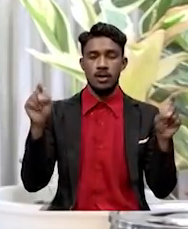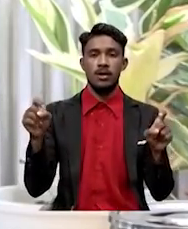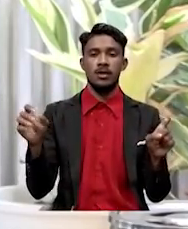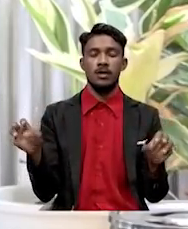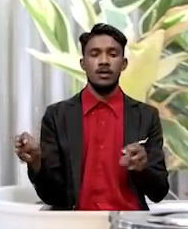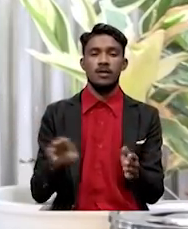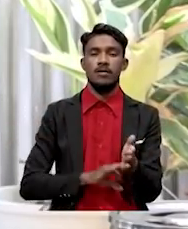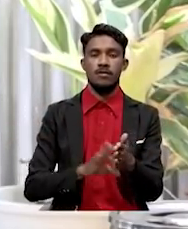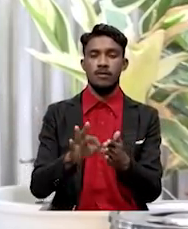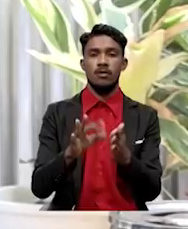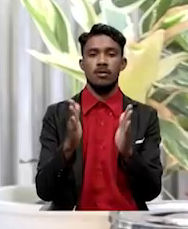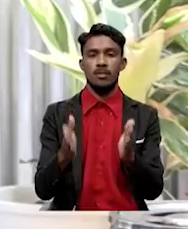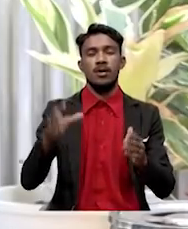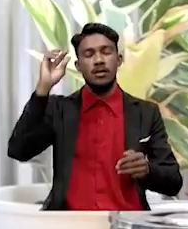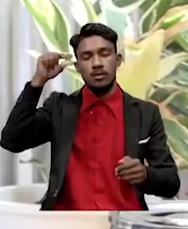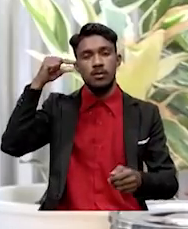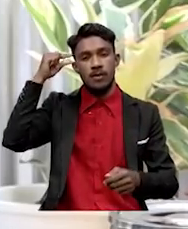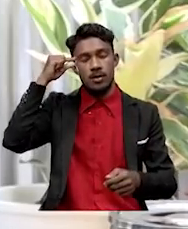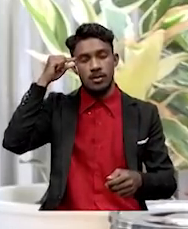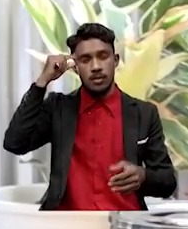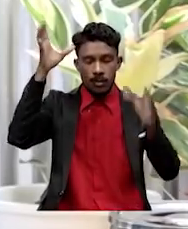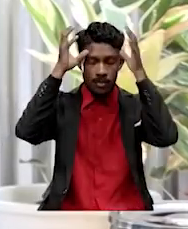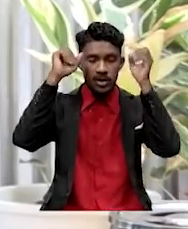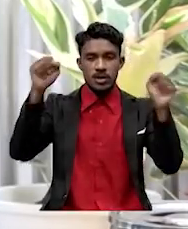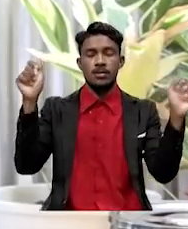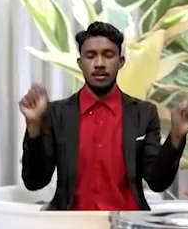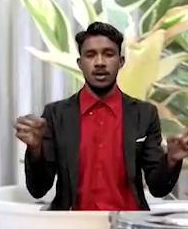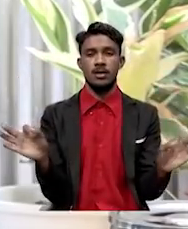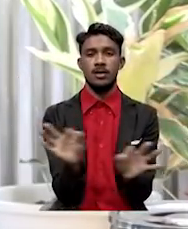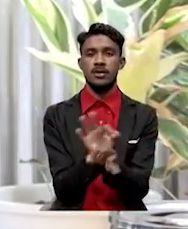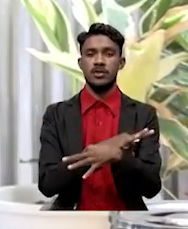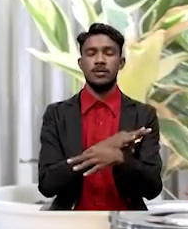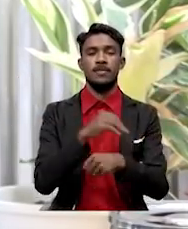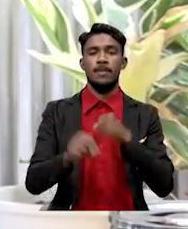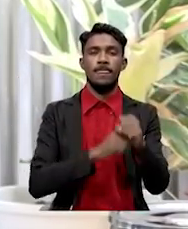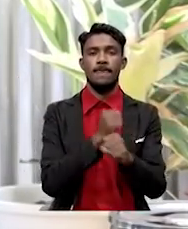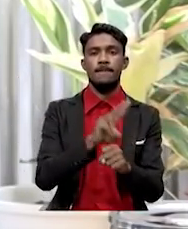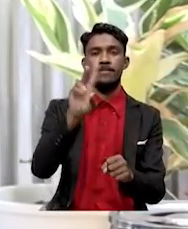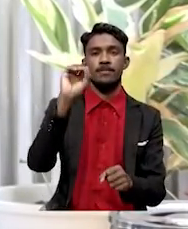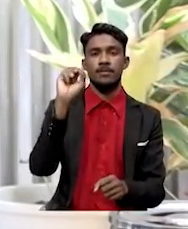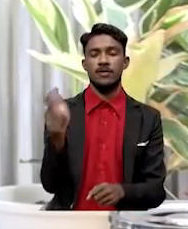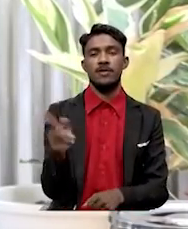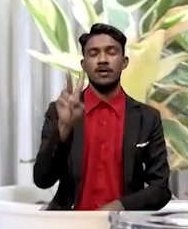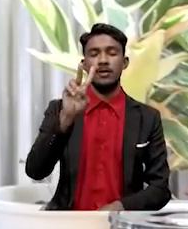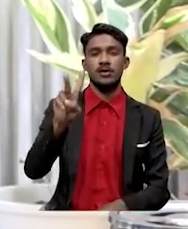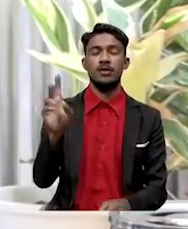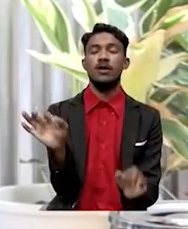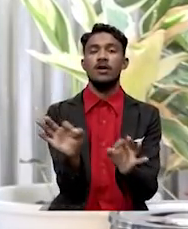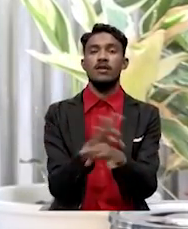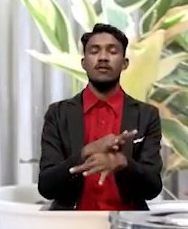Mas que la forma governo, presidente dele dissolve. 2022, né? A forma tão governo sai lá.